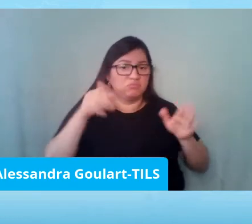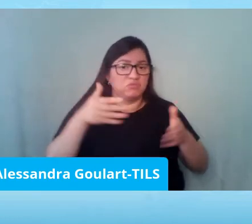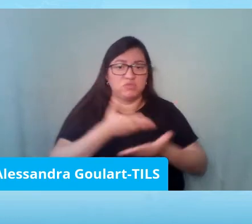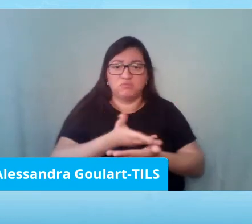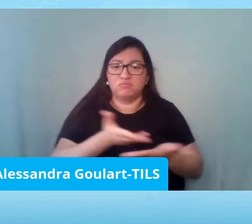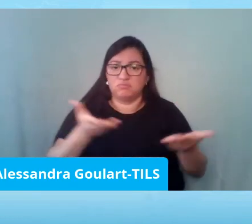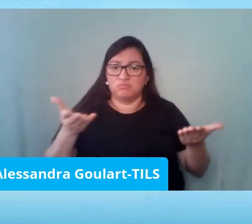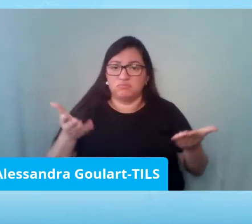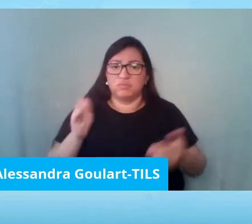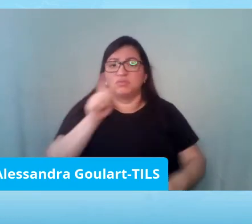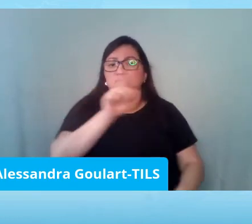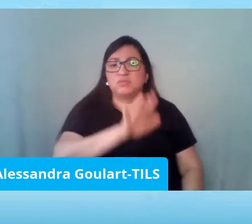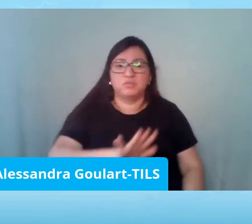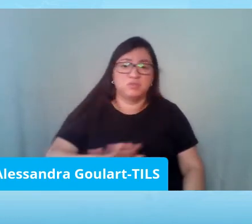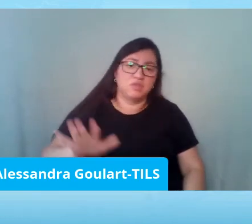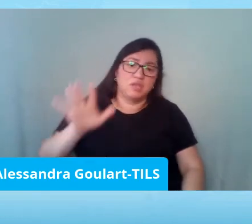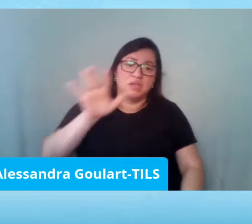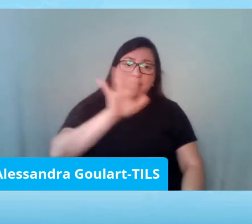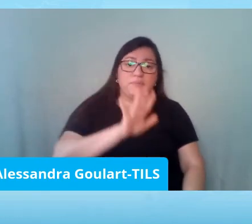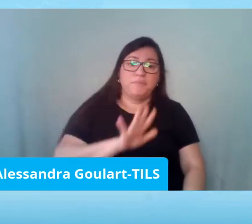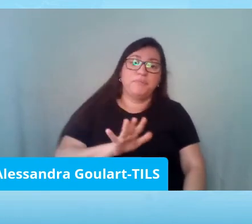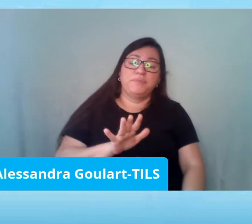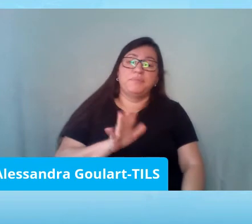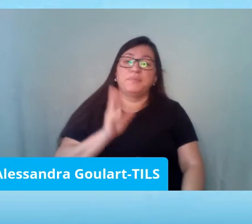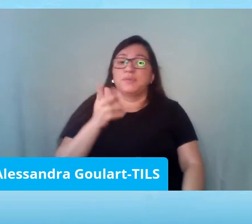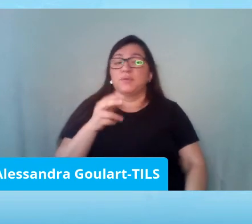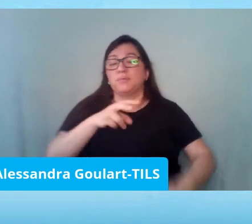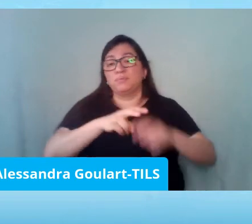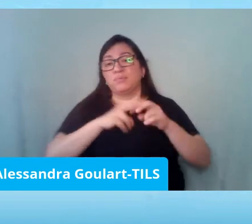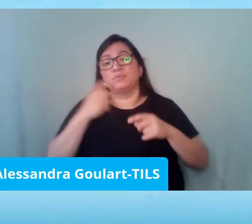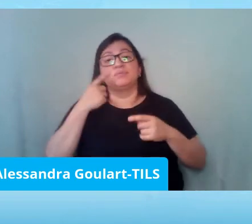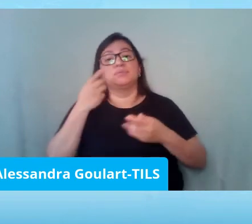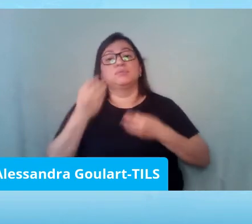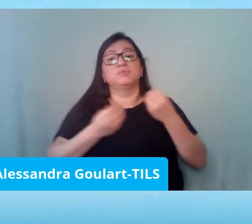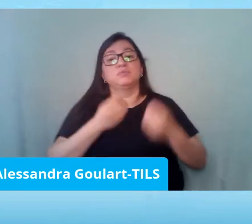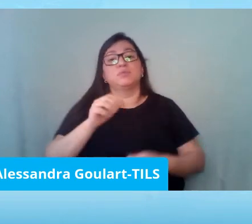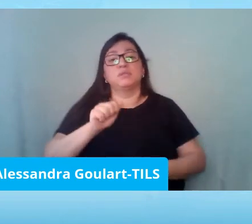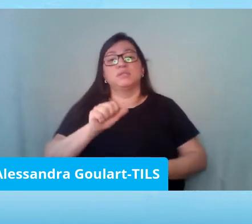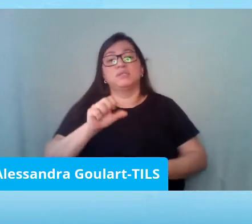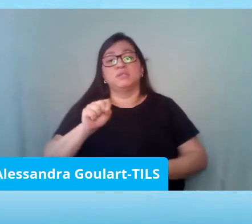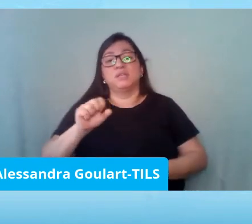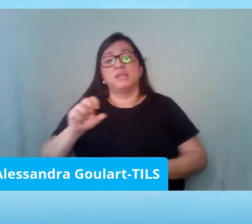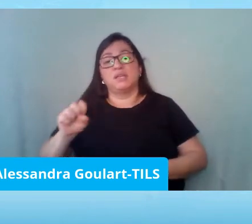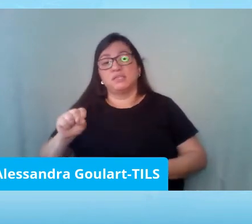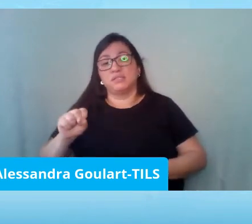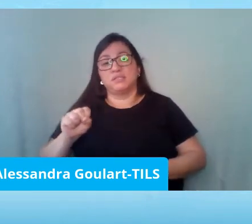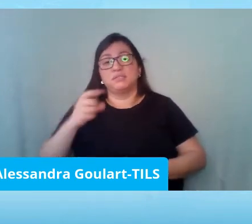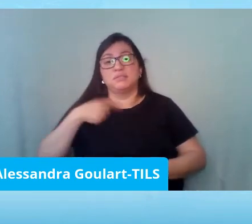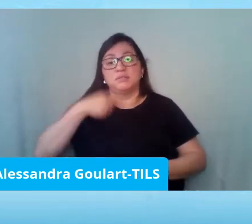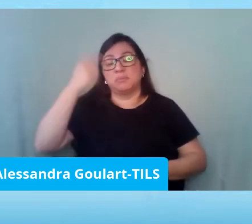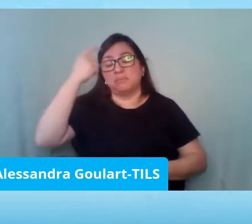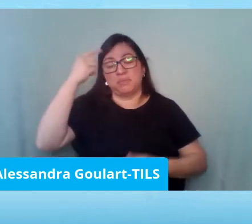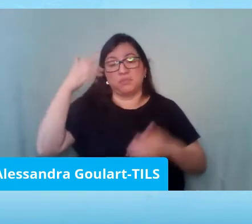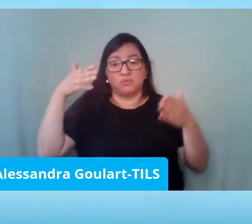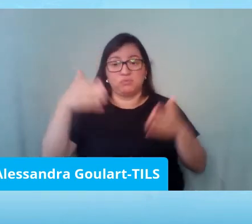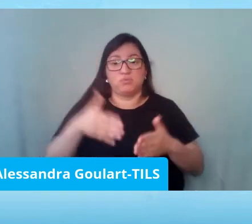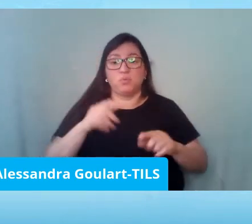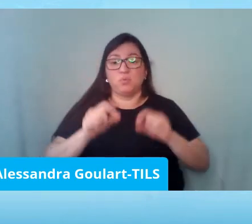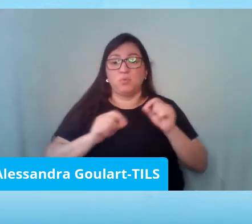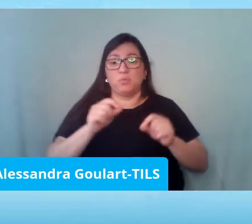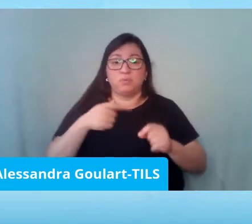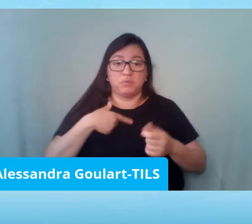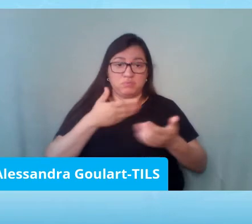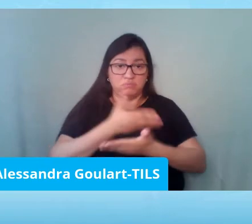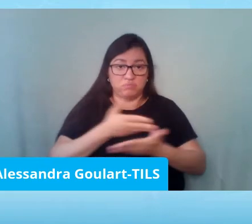essas ações, então, integradas entre visitadores, PIN e ACS, que a gente pensa, né? Pensou. E aí, até trazer para